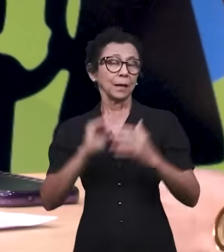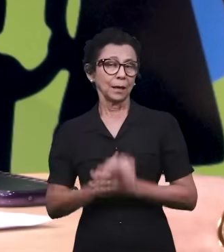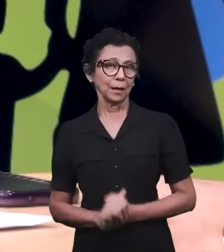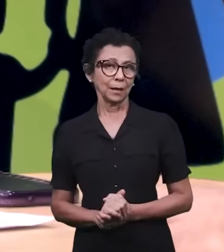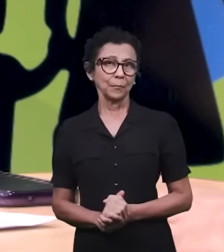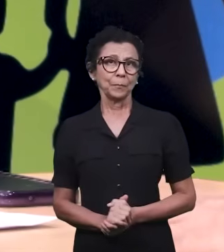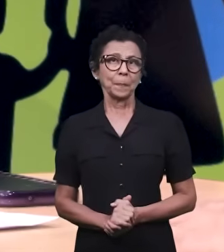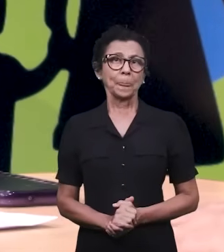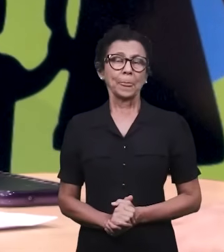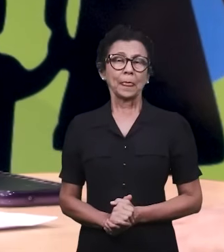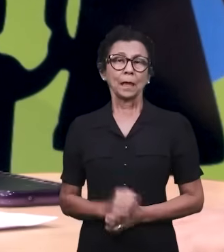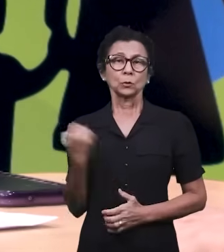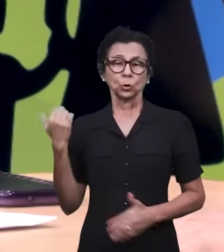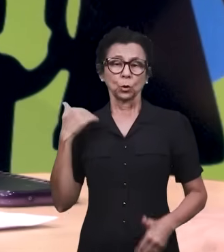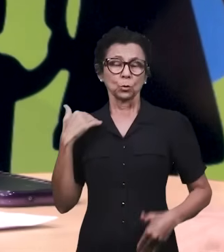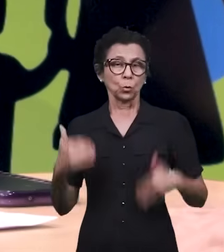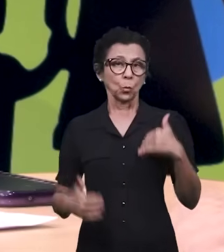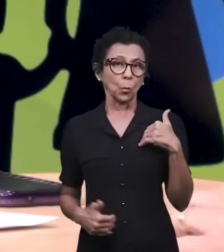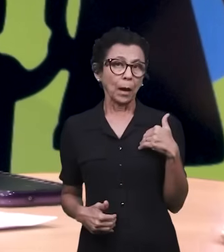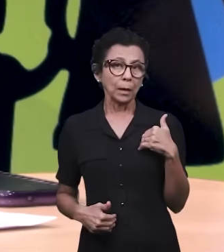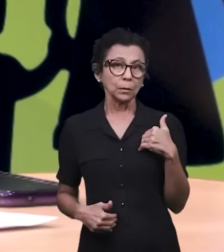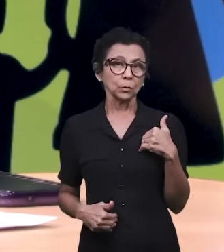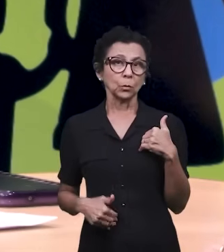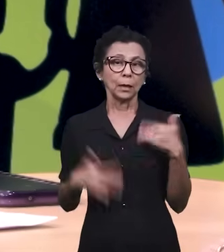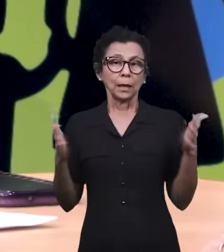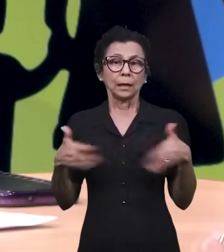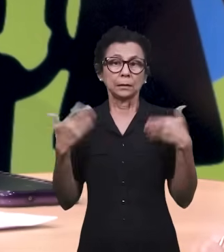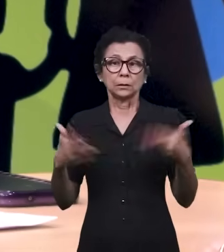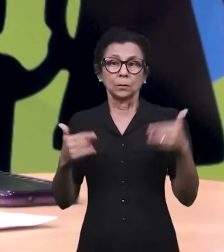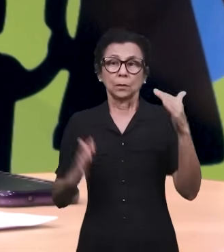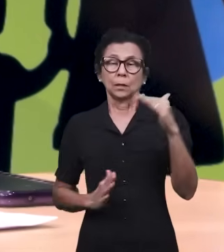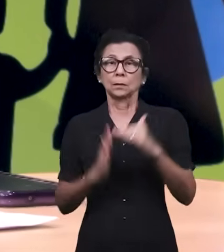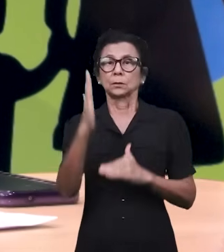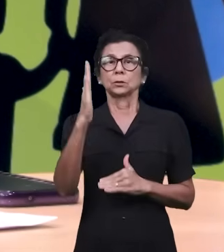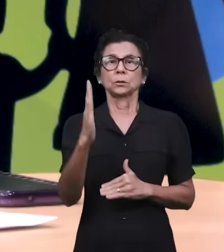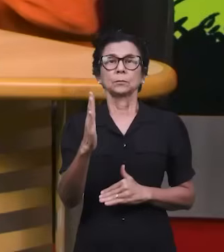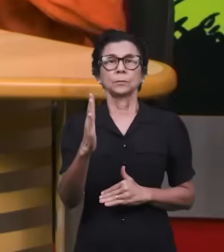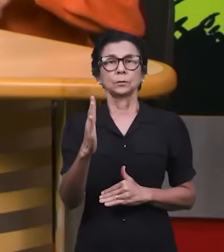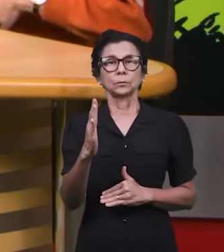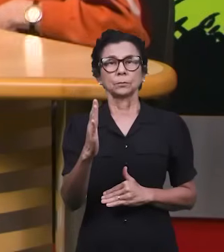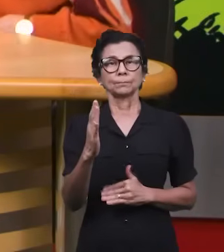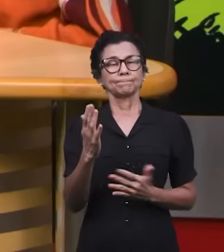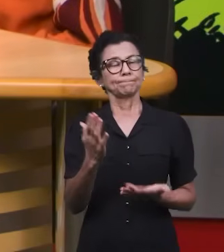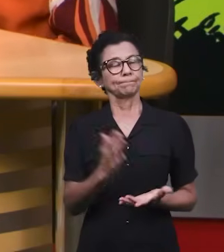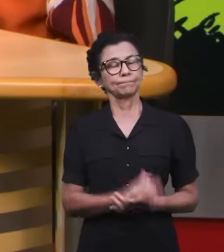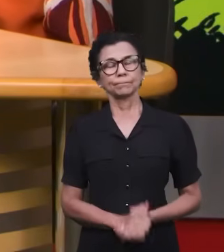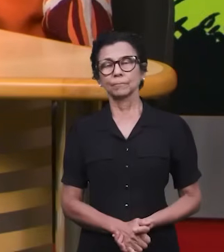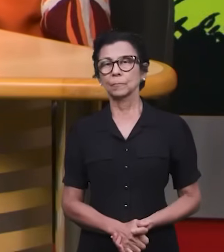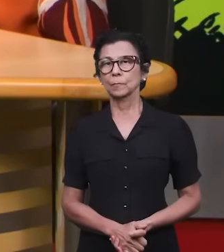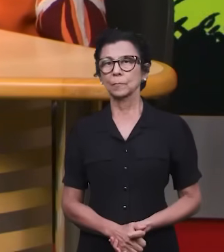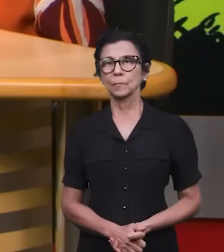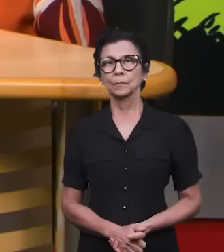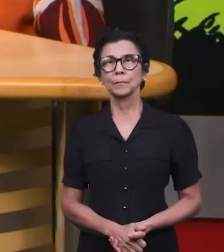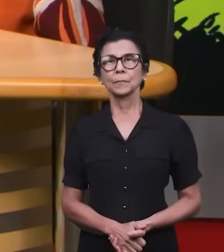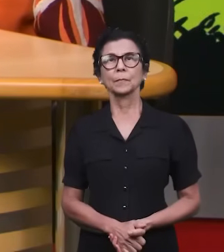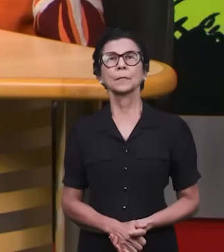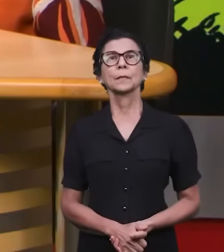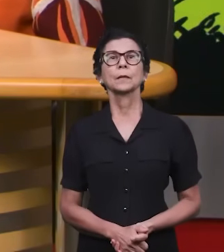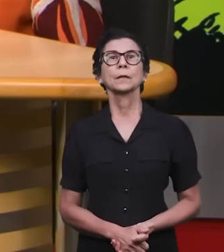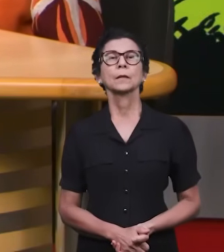para estímulos excessivos, e sim aqueles que Deus nos deu. como é